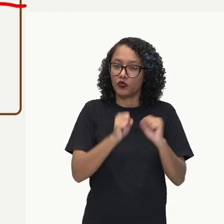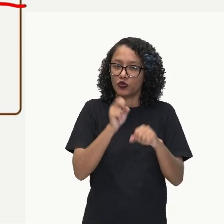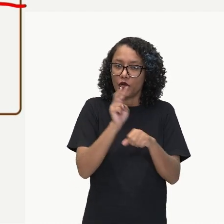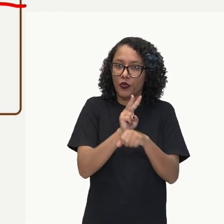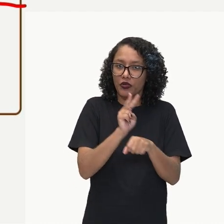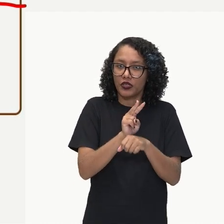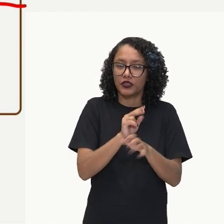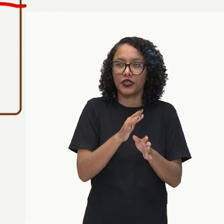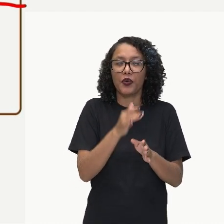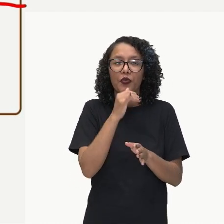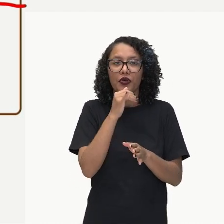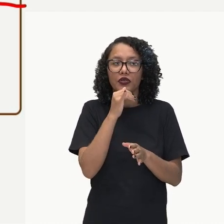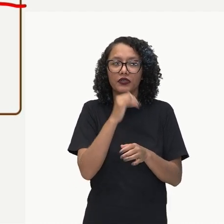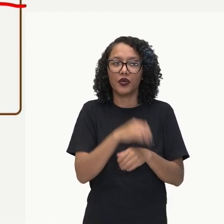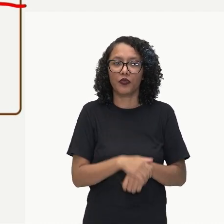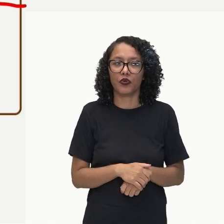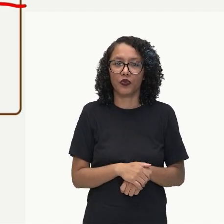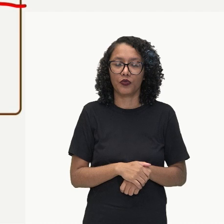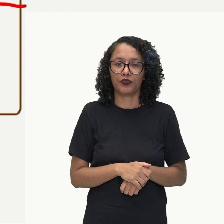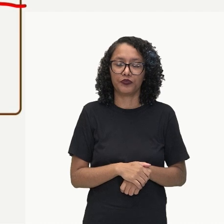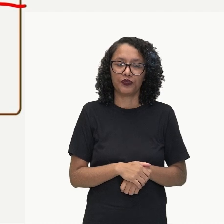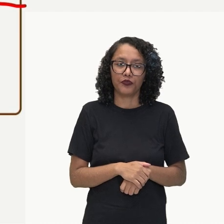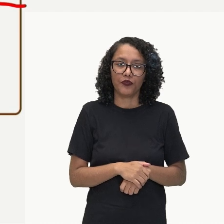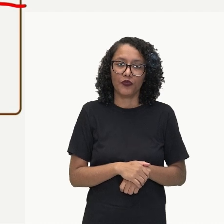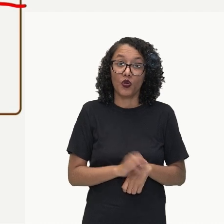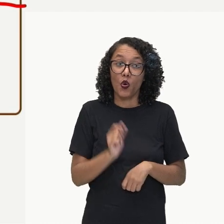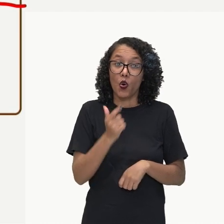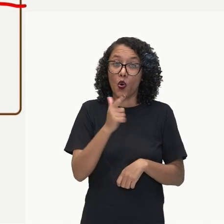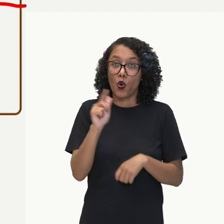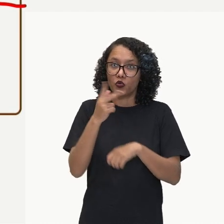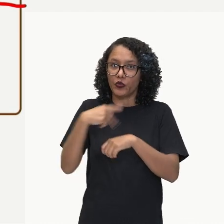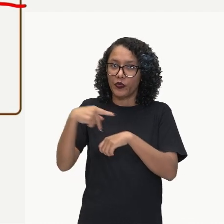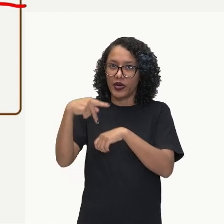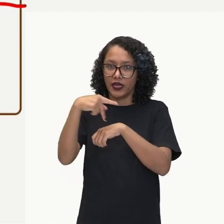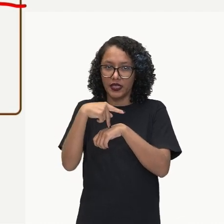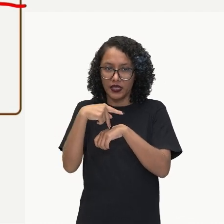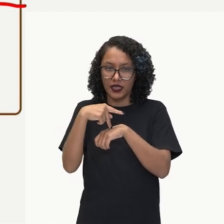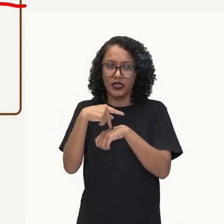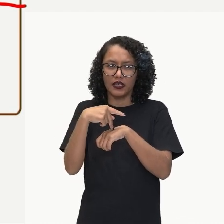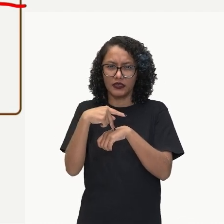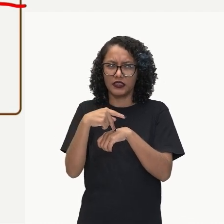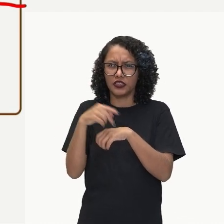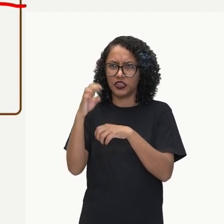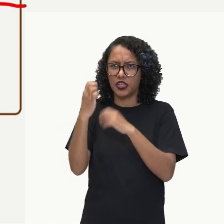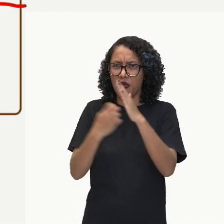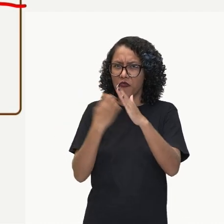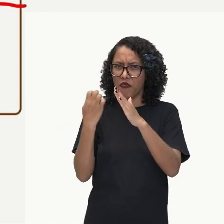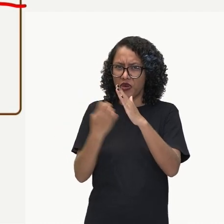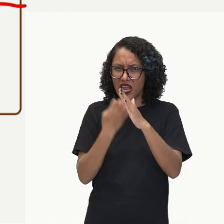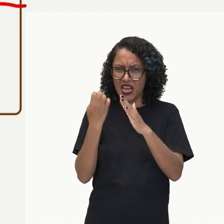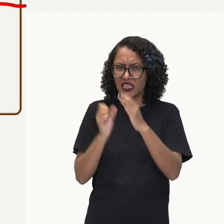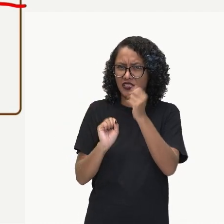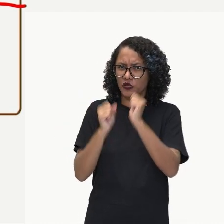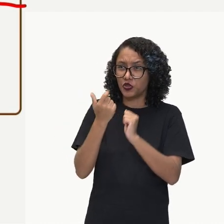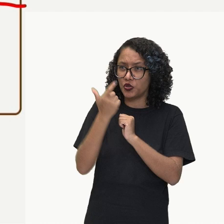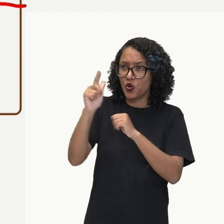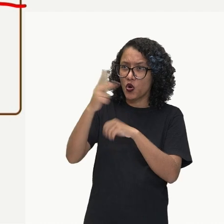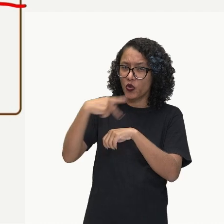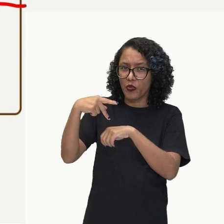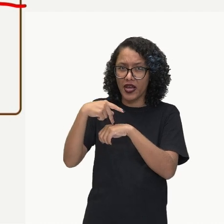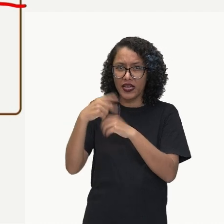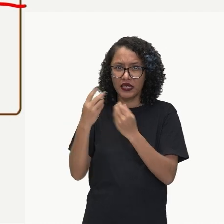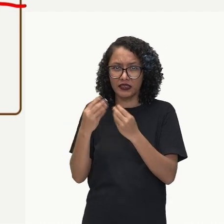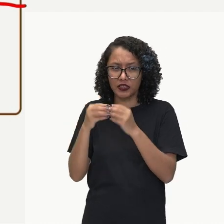Não vão querer deixar muitos países com suas indústrias, outros países de outros